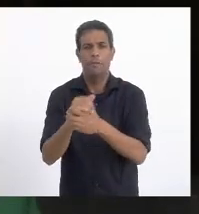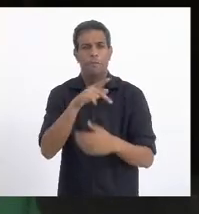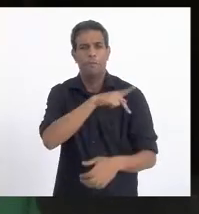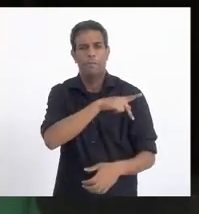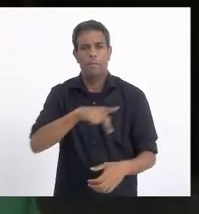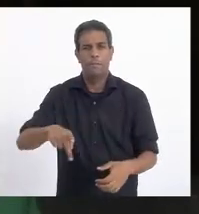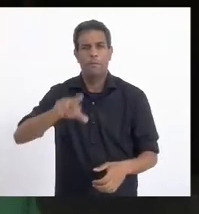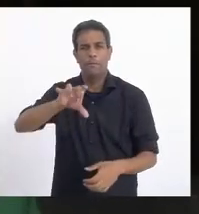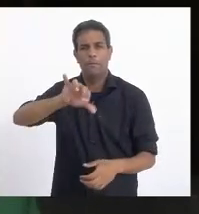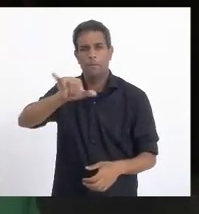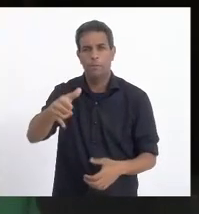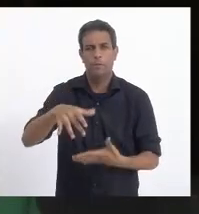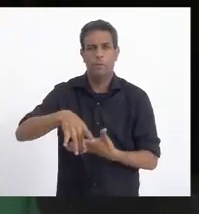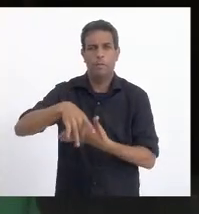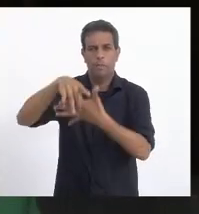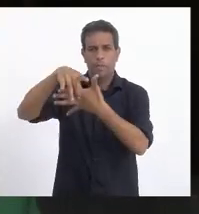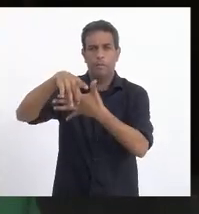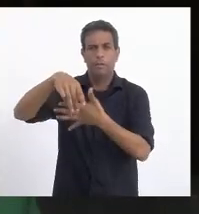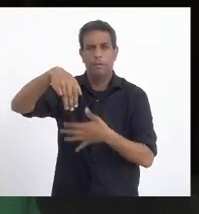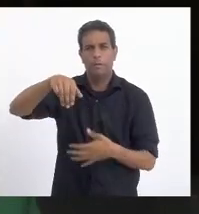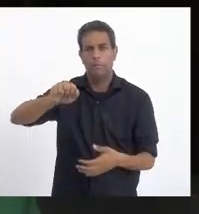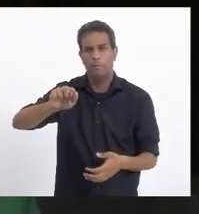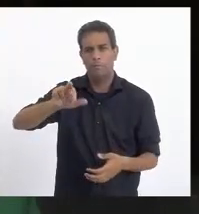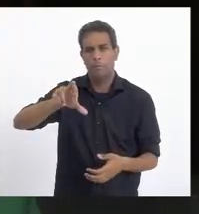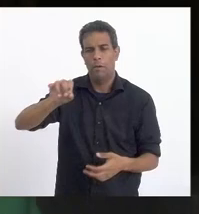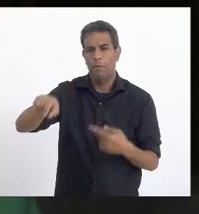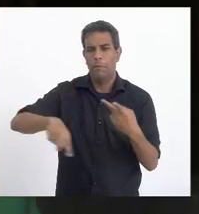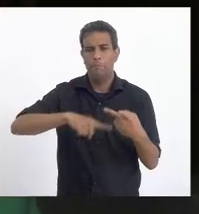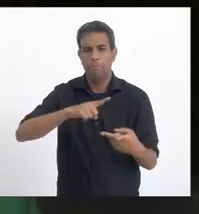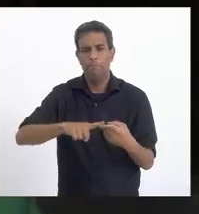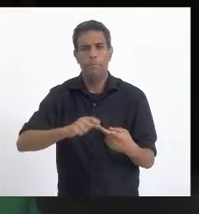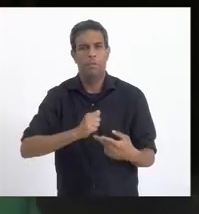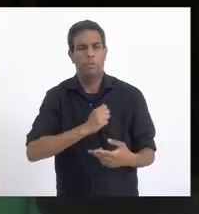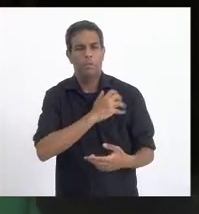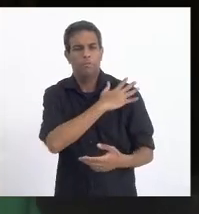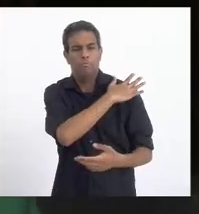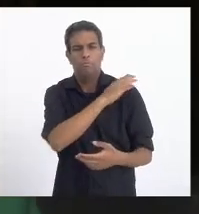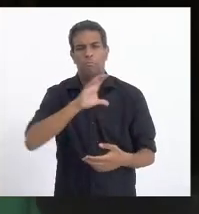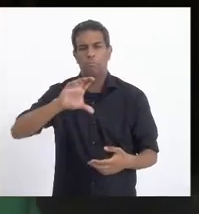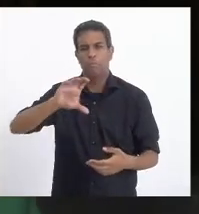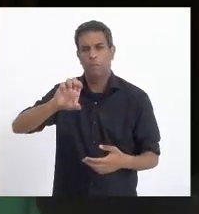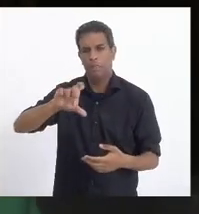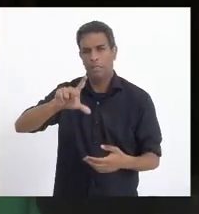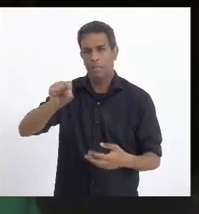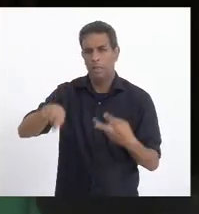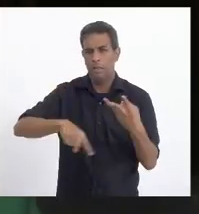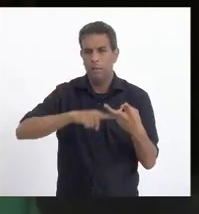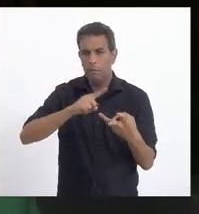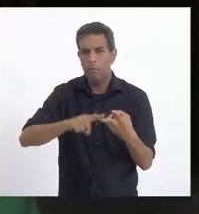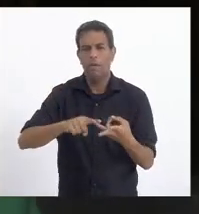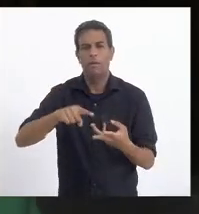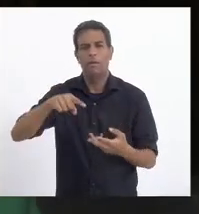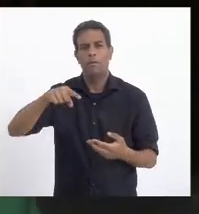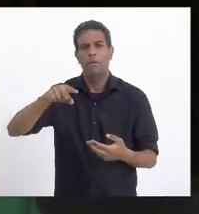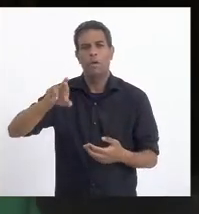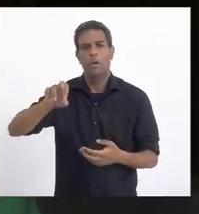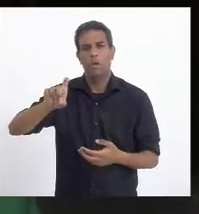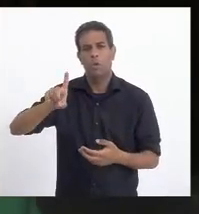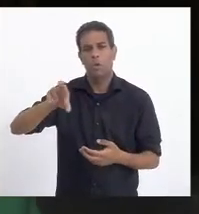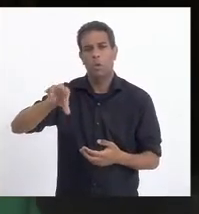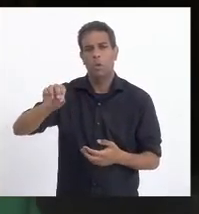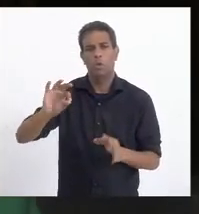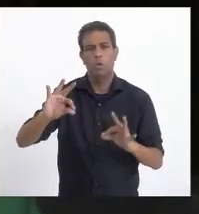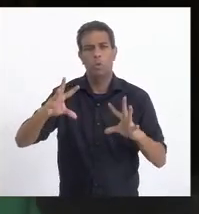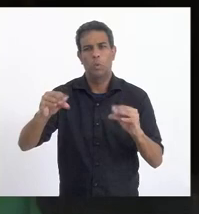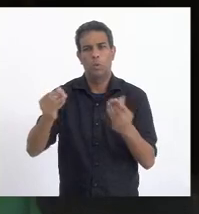Presidente nosso líder mais Pacheco Coronel Salema Deputado Chrono clock Deputado Rodrigo Amorim